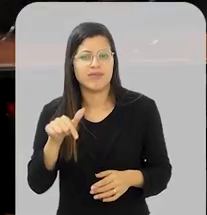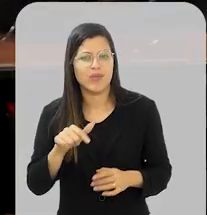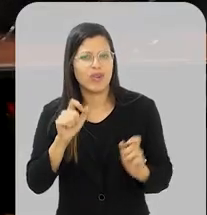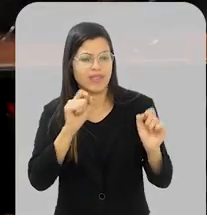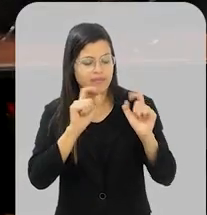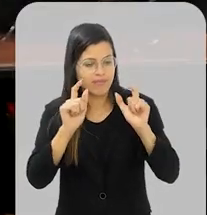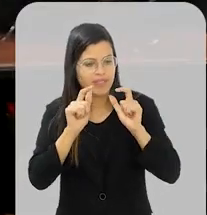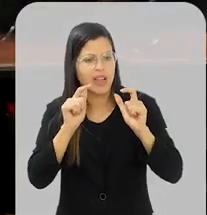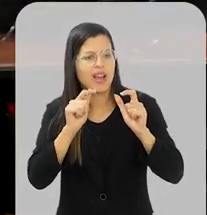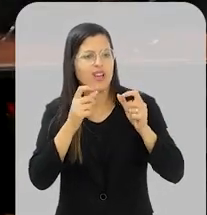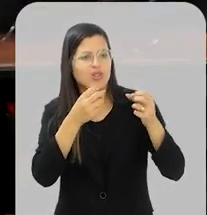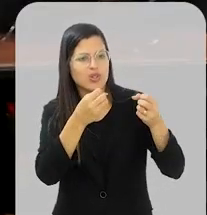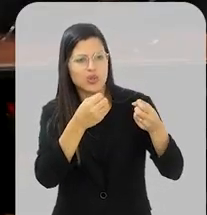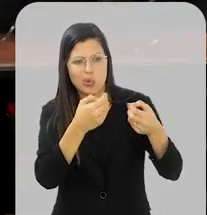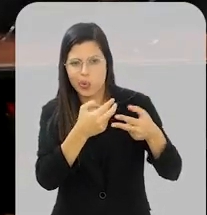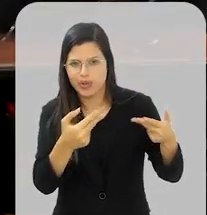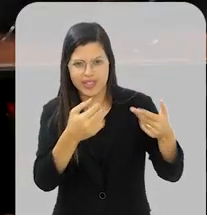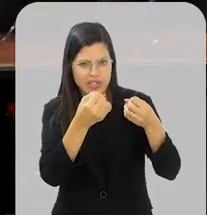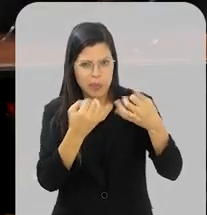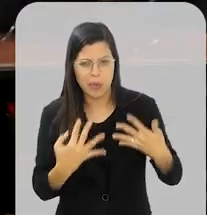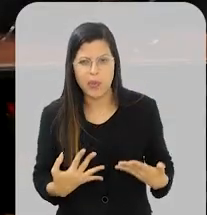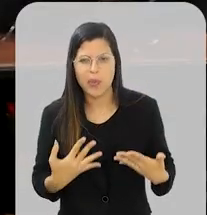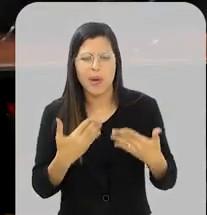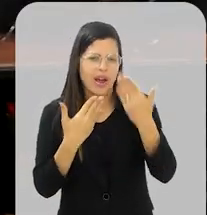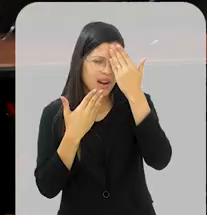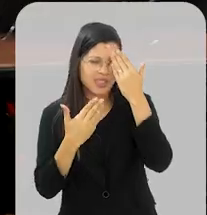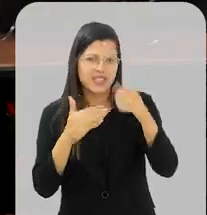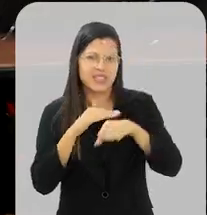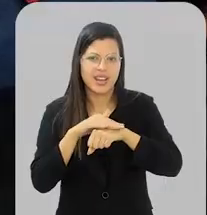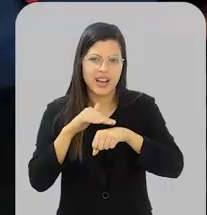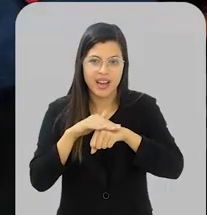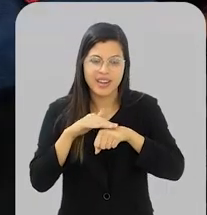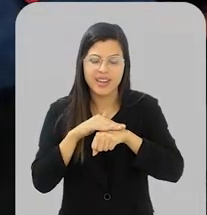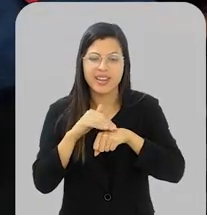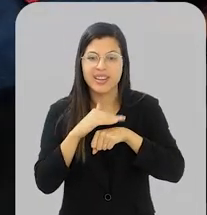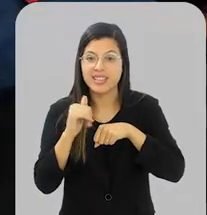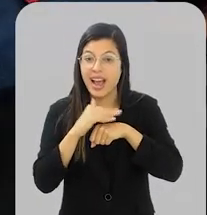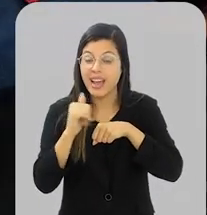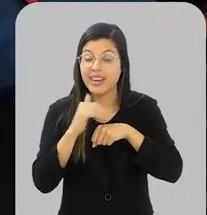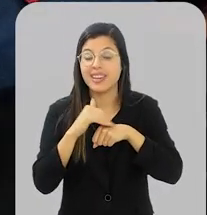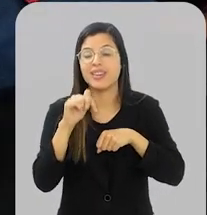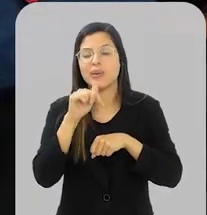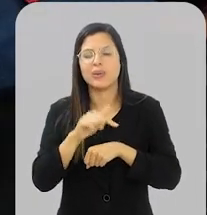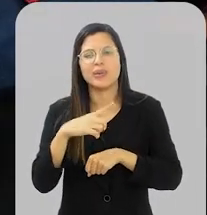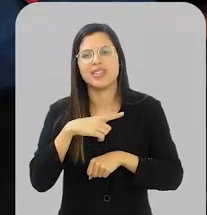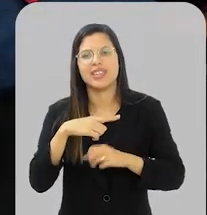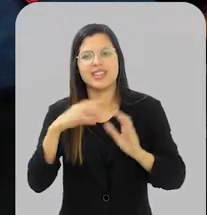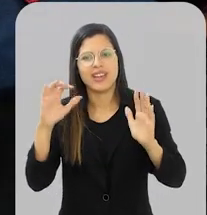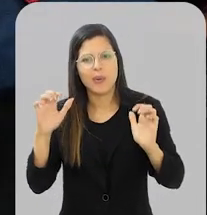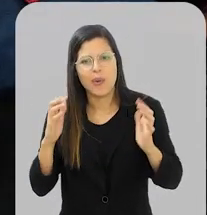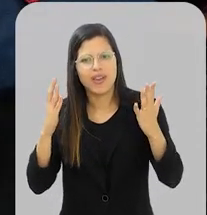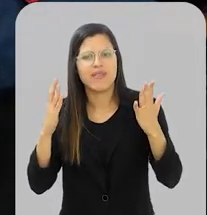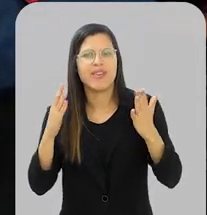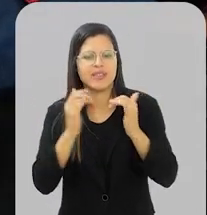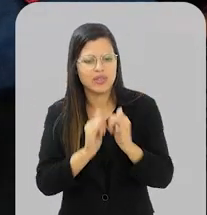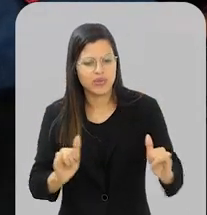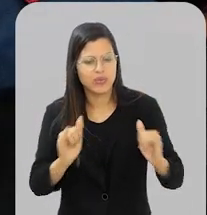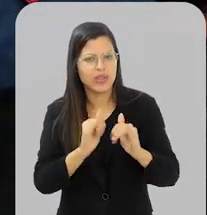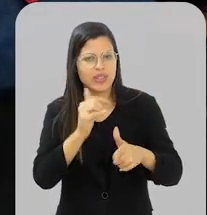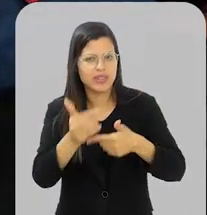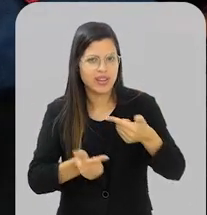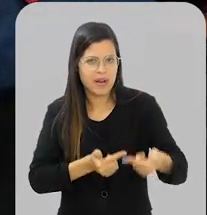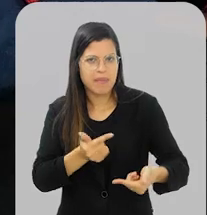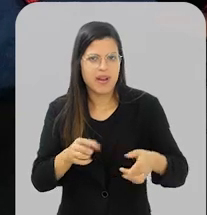estar atenta a tudo que você falou. Agradeço esse carinho que você tem com a Expo Religião, na Muito. divulgação e no